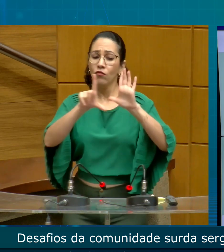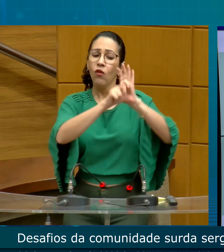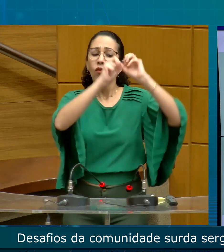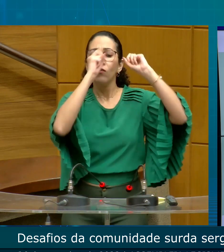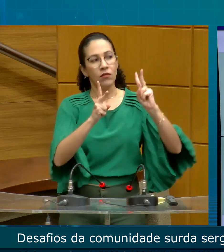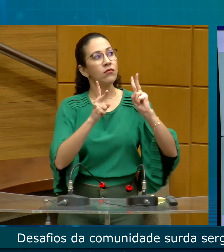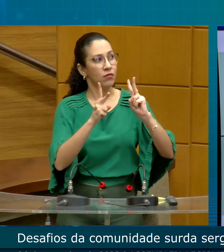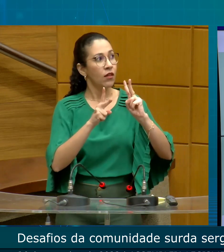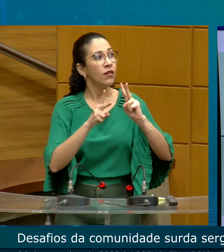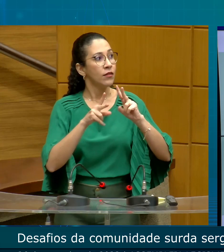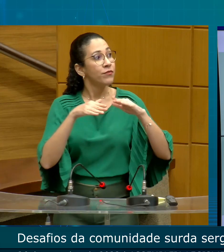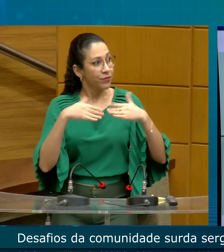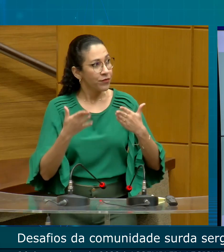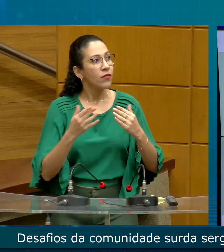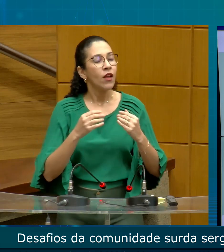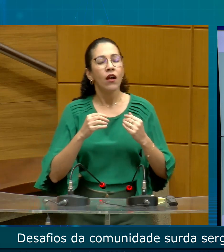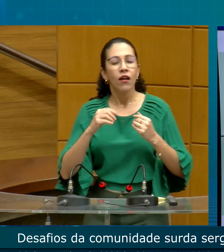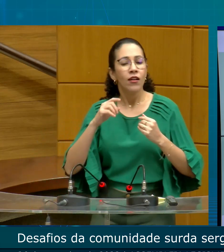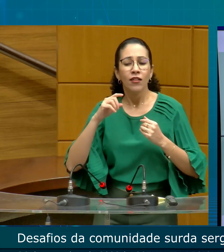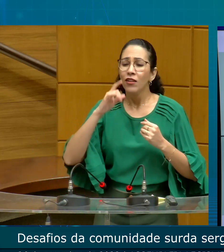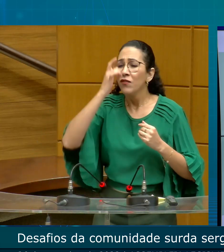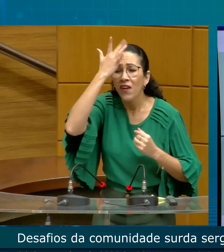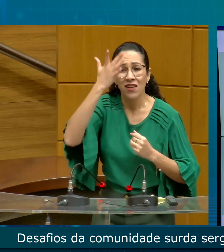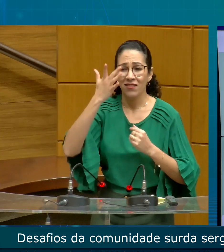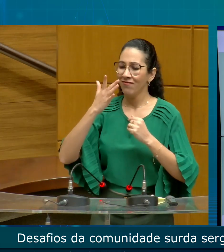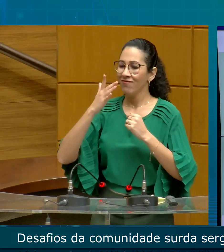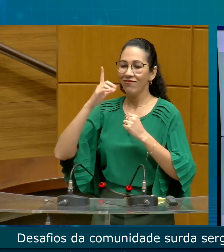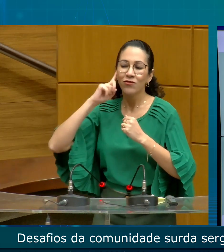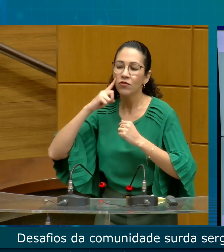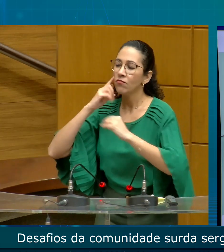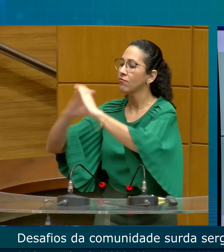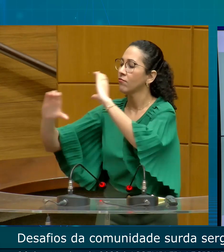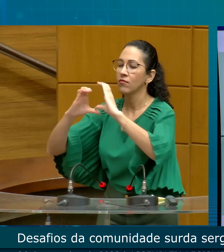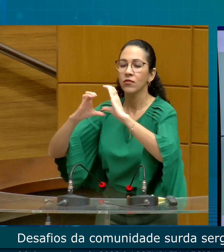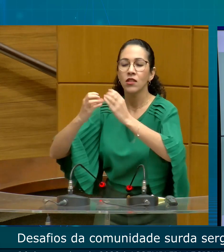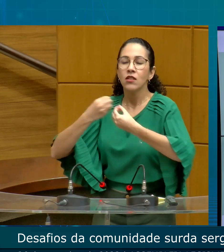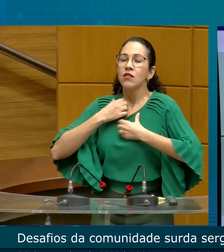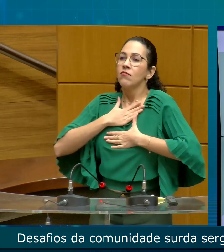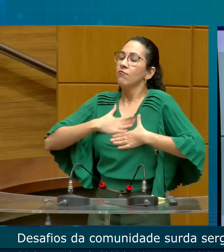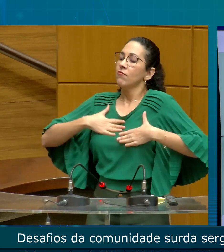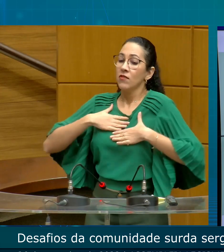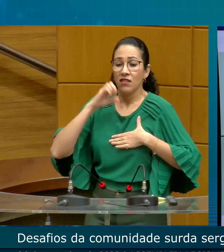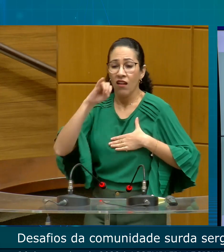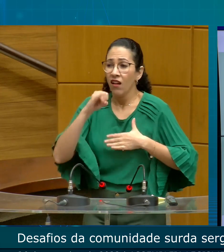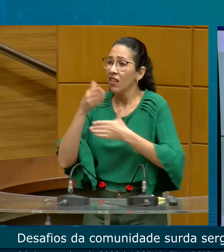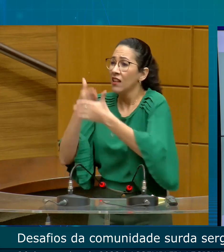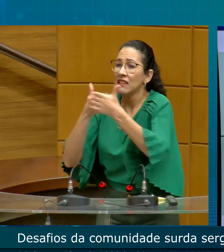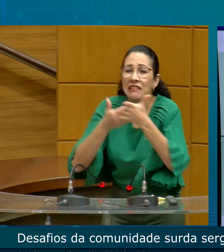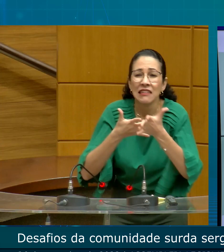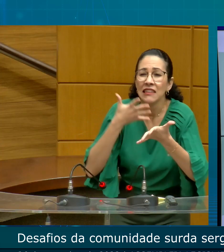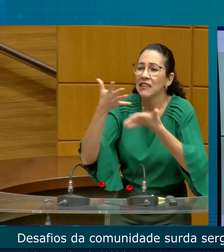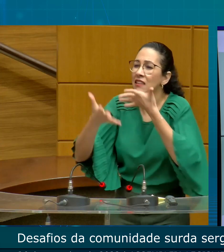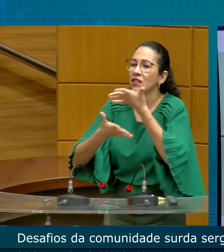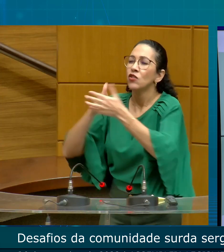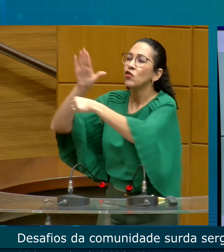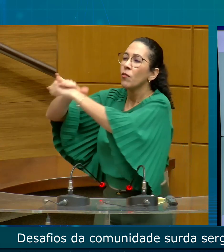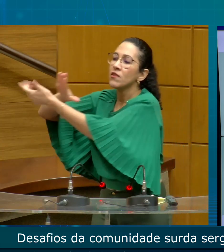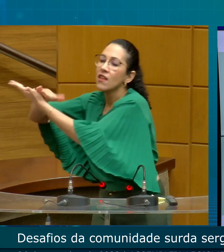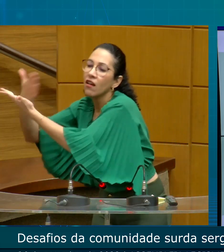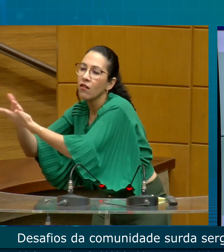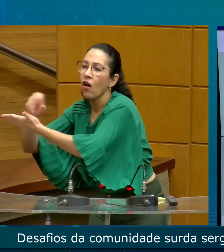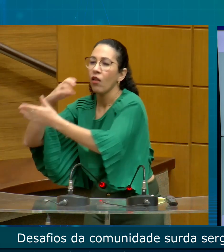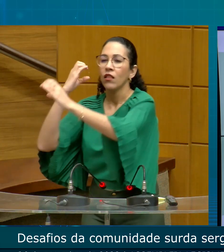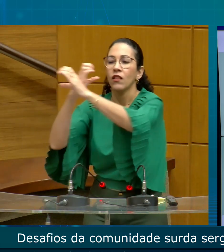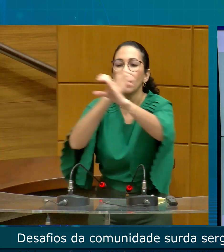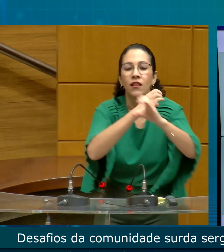Deixa eu só voltar aqui. Então, essa lei já existe, mas não é fácil, às vezes, né, existir essa comunicação. Eu